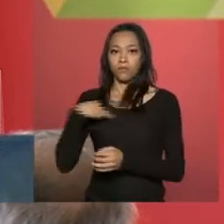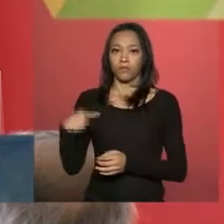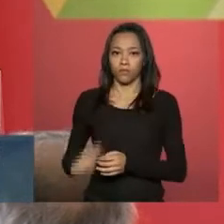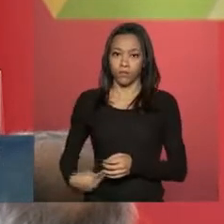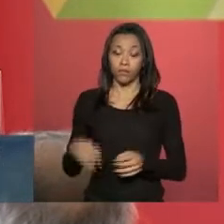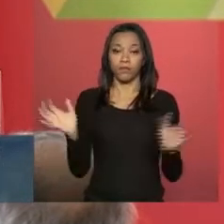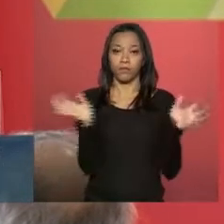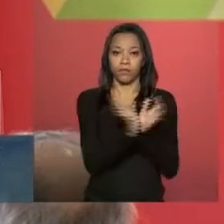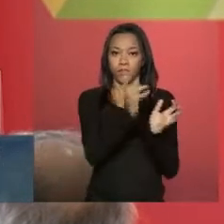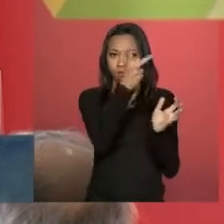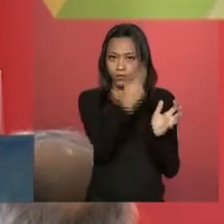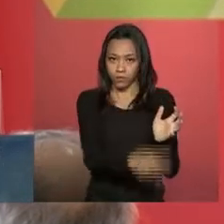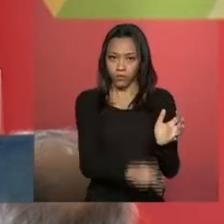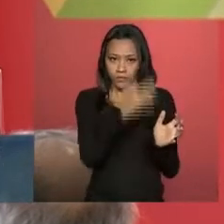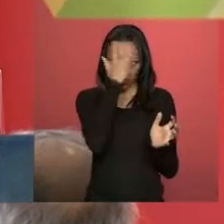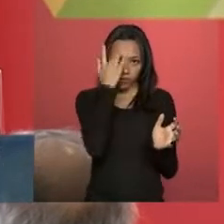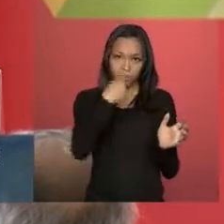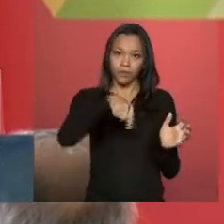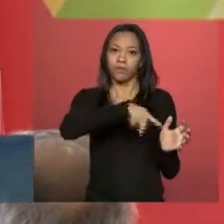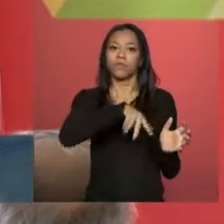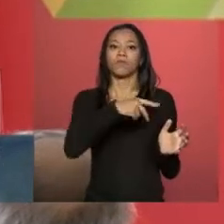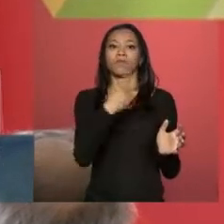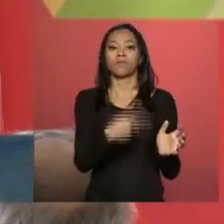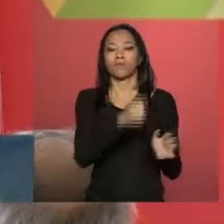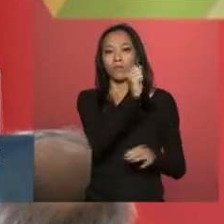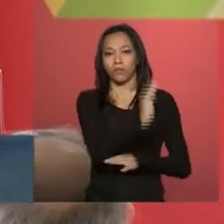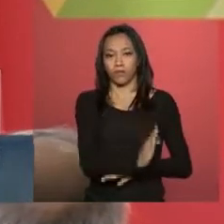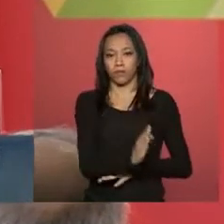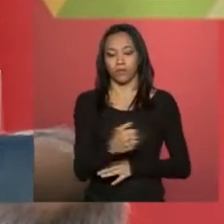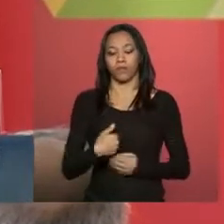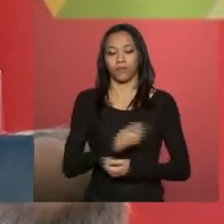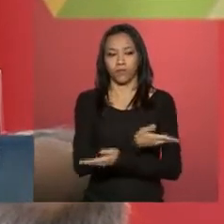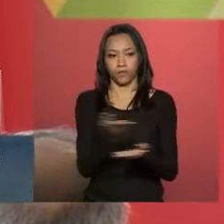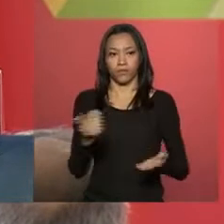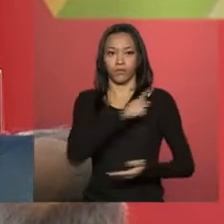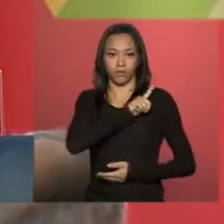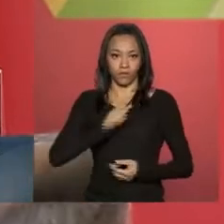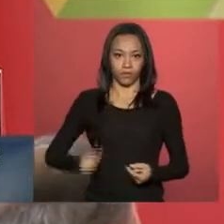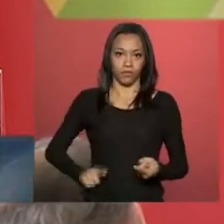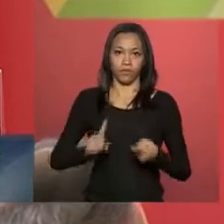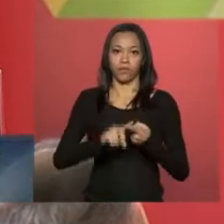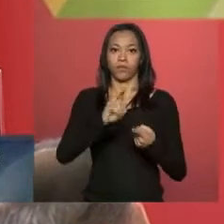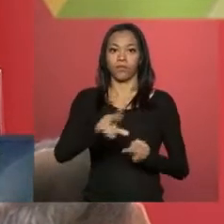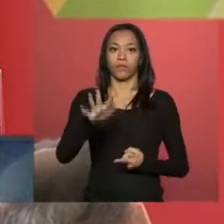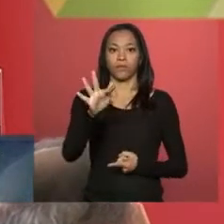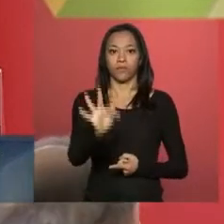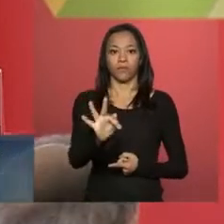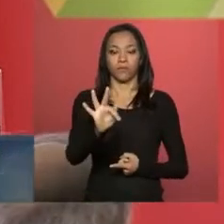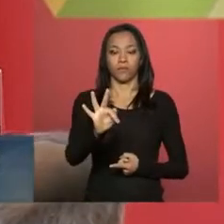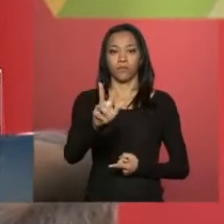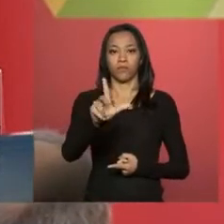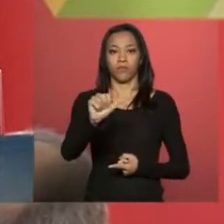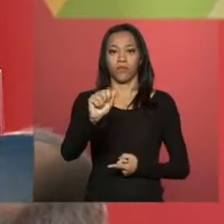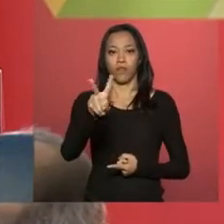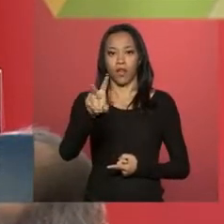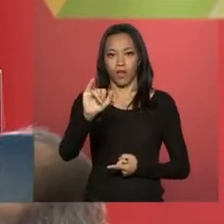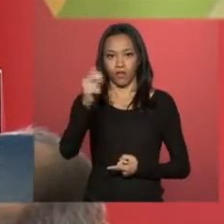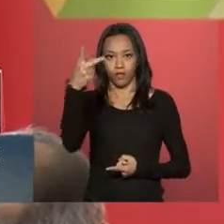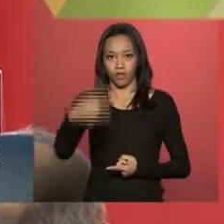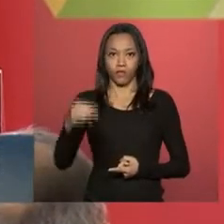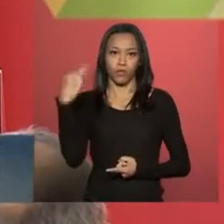Brasil. Senhores governadores, Flávio Dino do Maranhão, José Melo